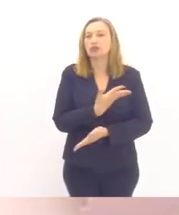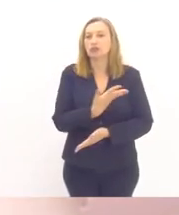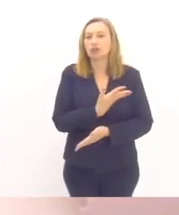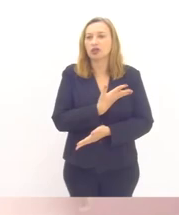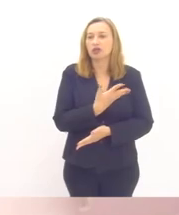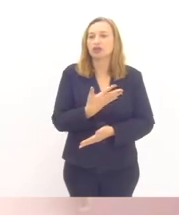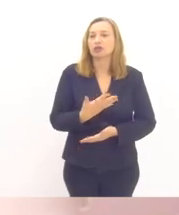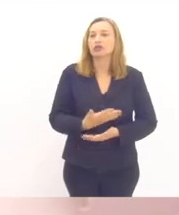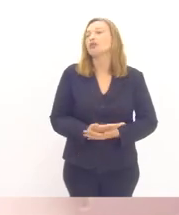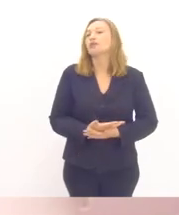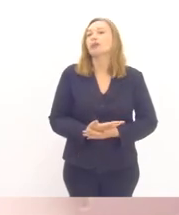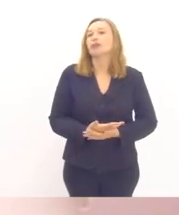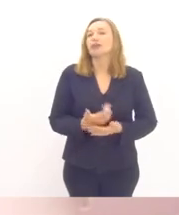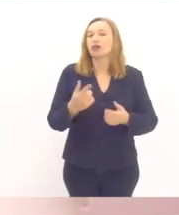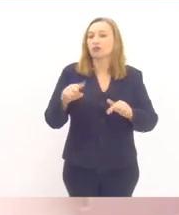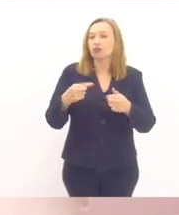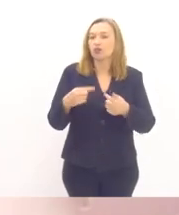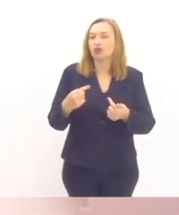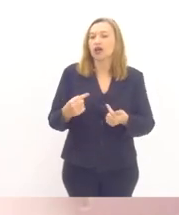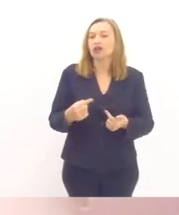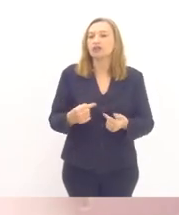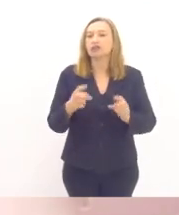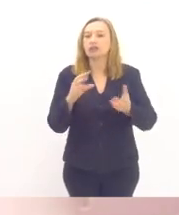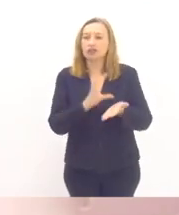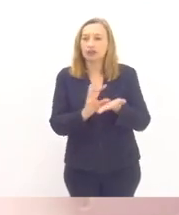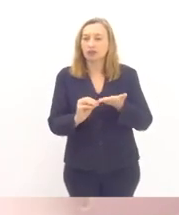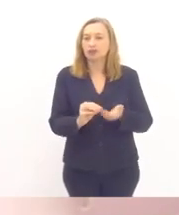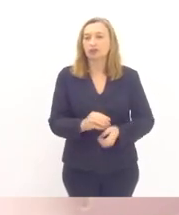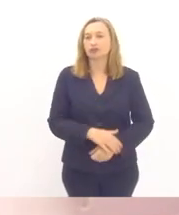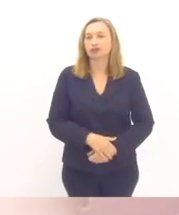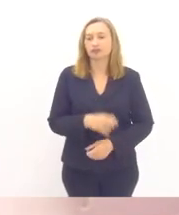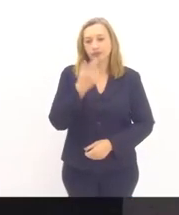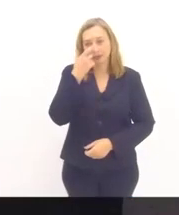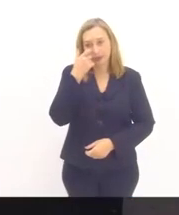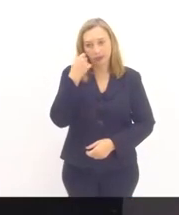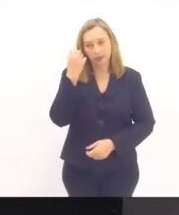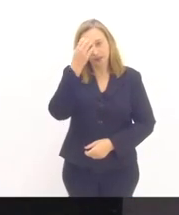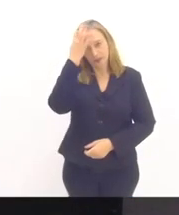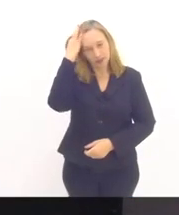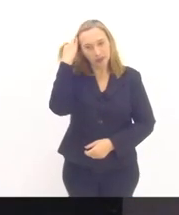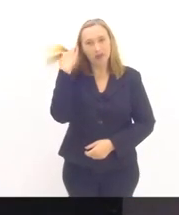acumulado reflexão e nos provocado em torno dessa pauta.